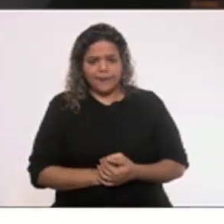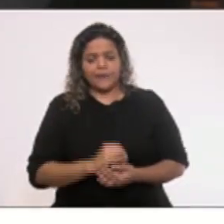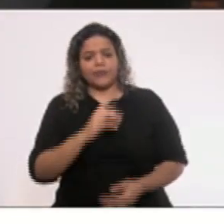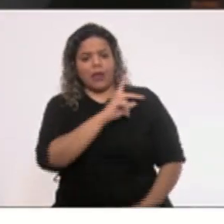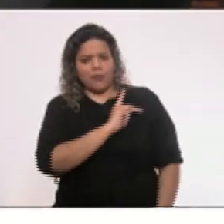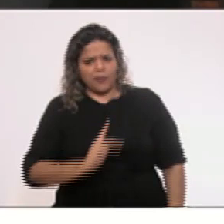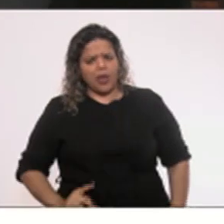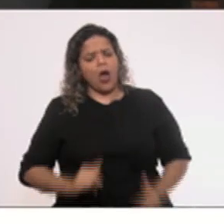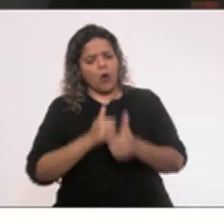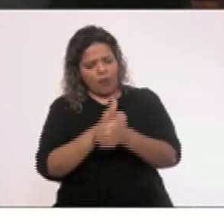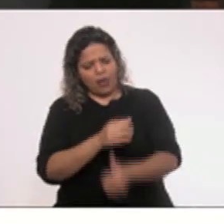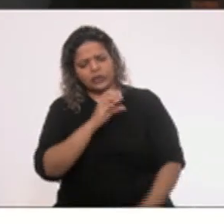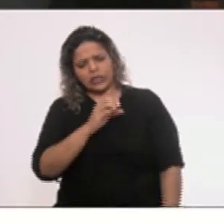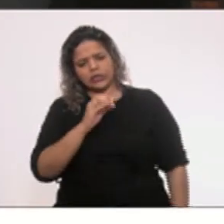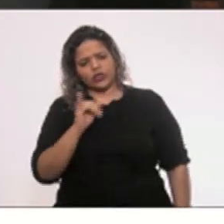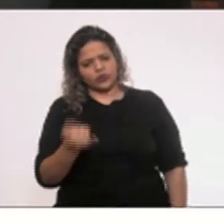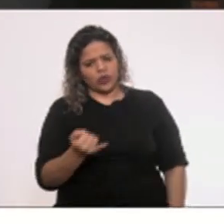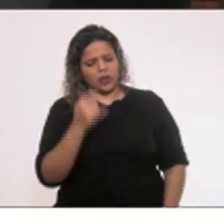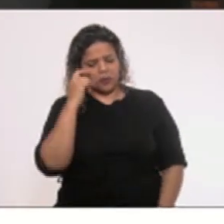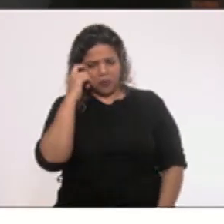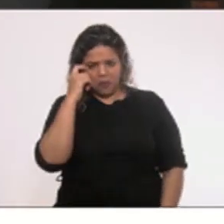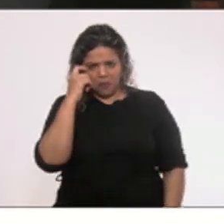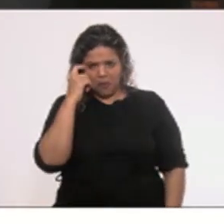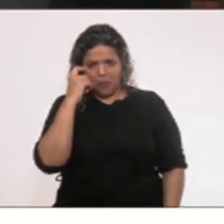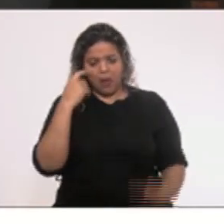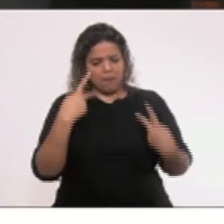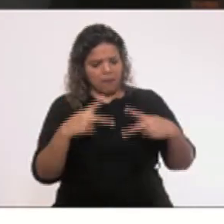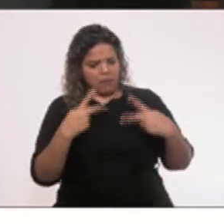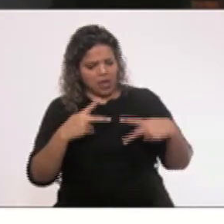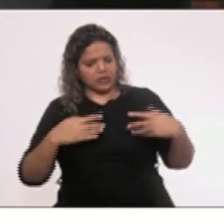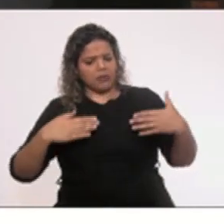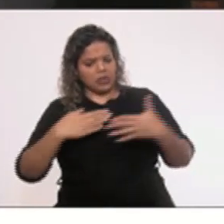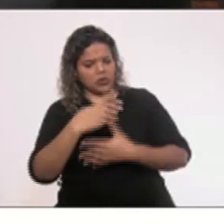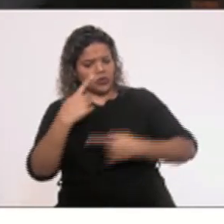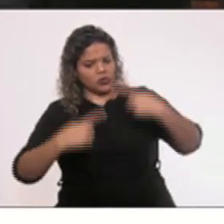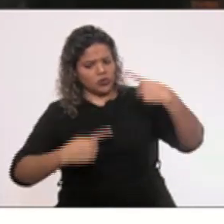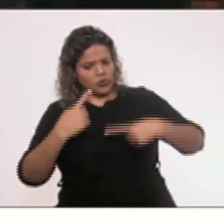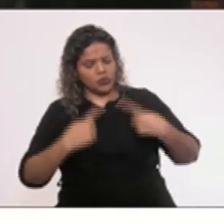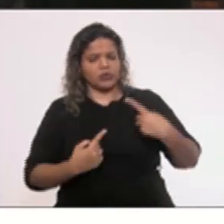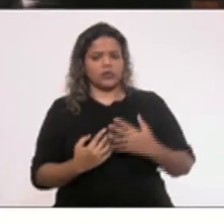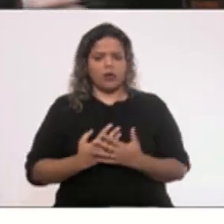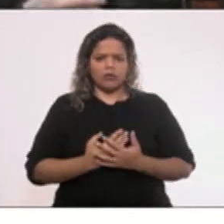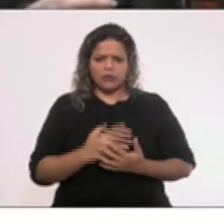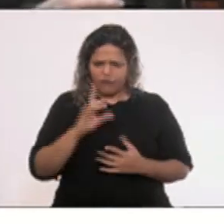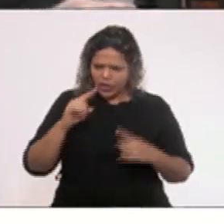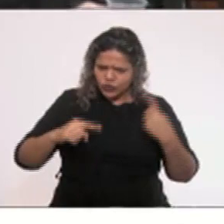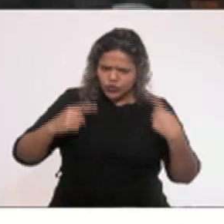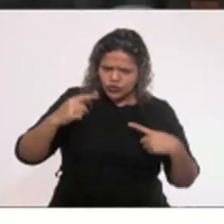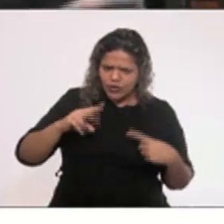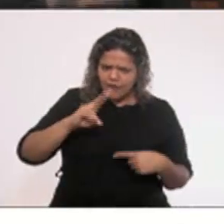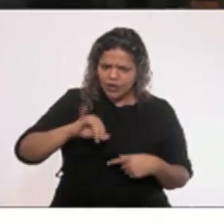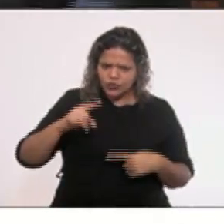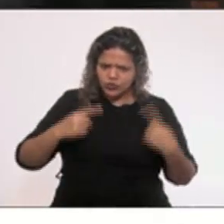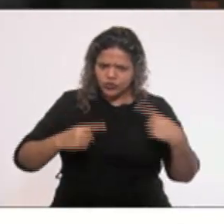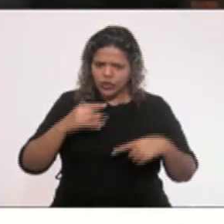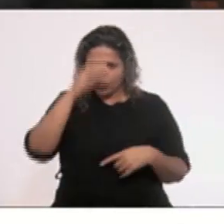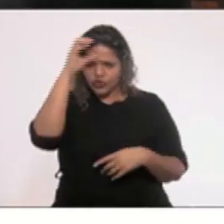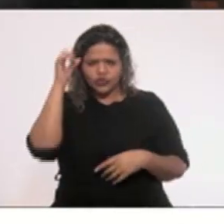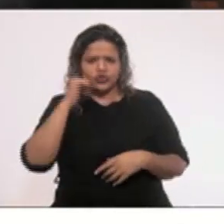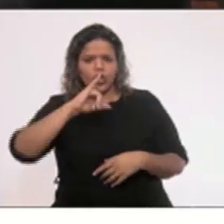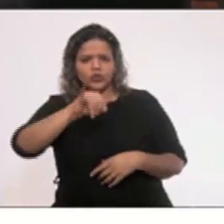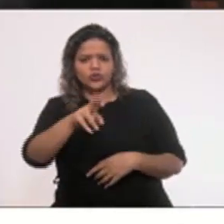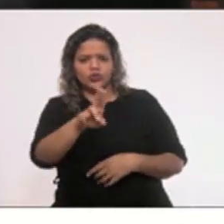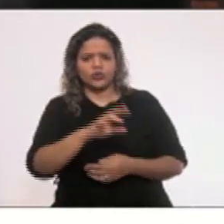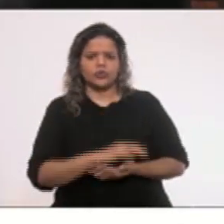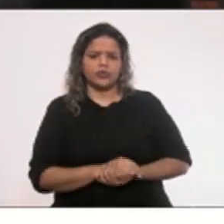Senhor presidente, acompanho o parecer do relator da CCJ. Com os pareceres emitidos em discussão, não havendo quem vai discutir, deputada Tia Ju vai